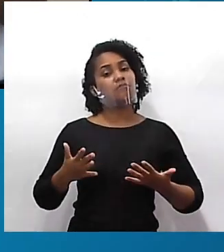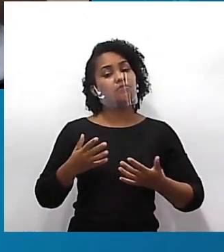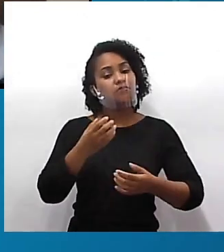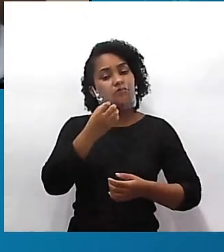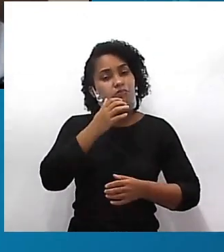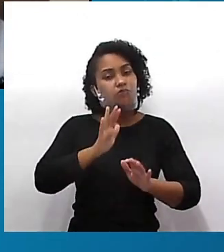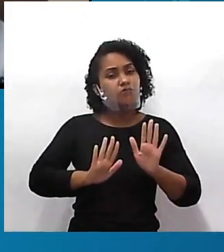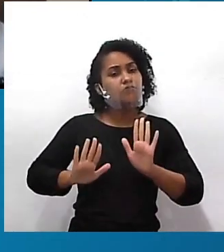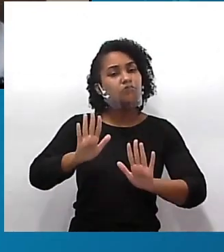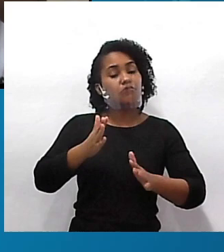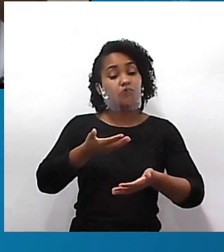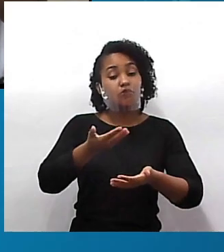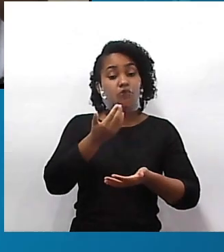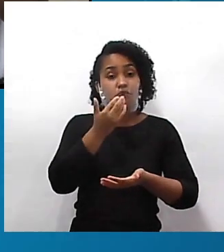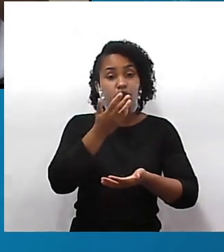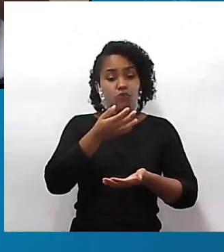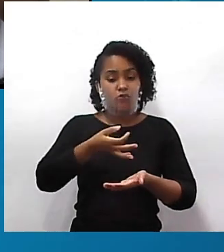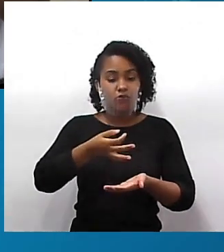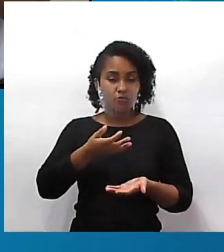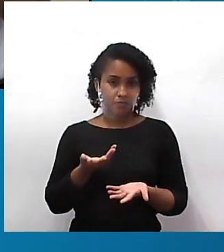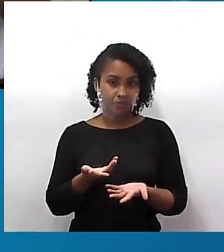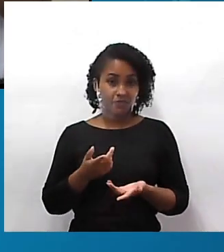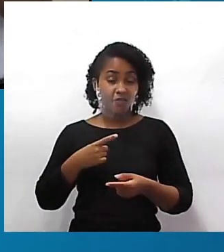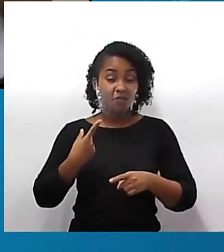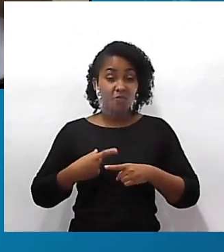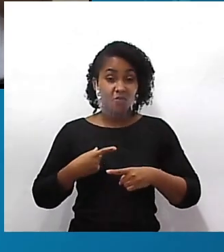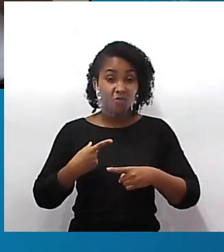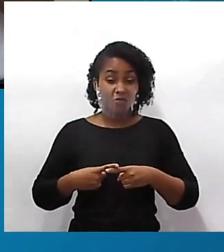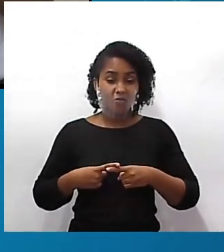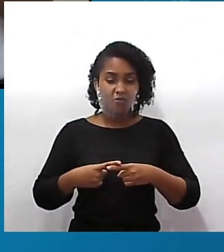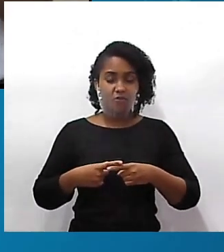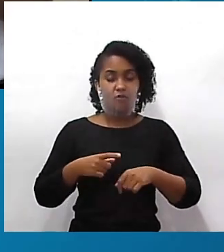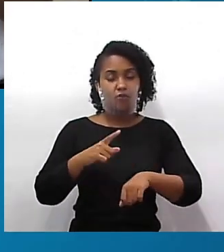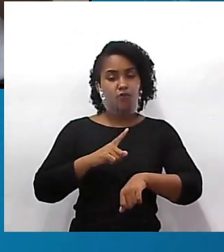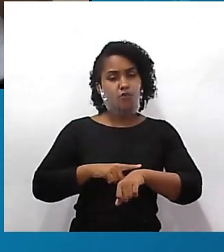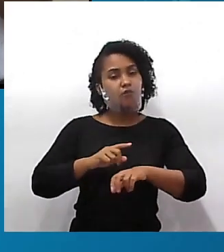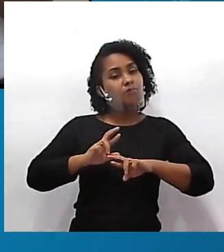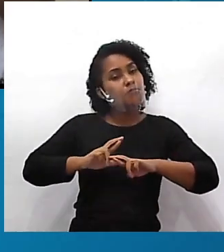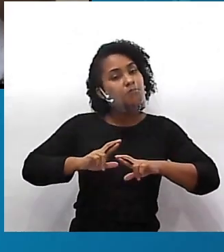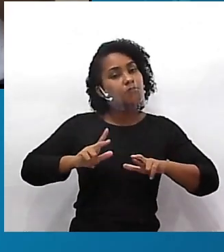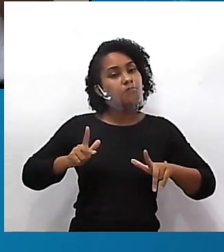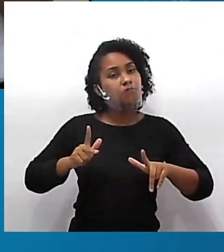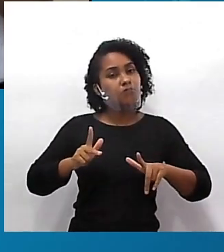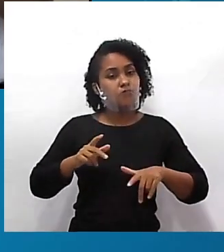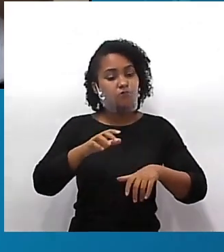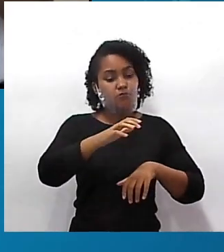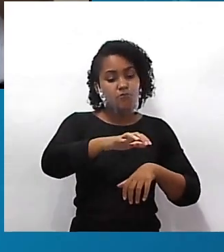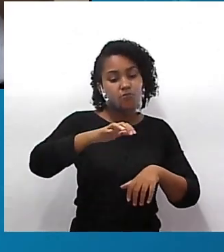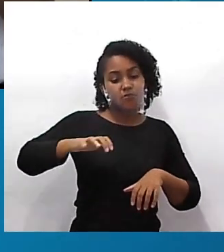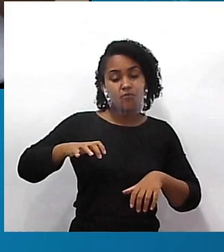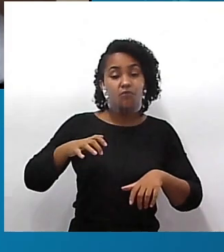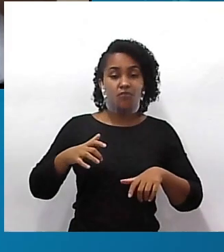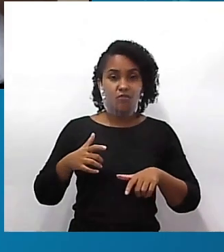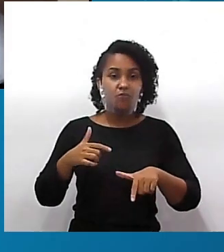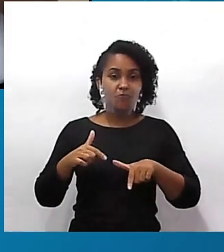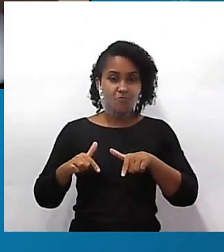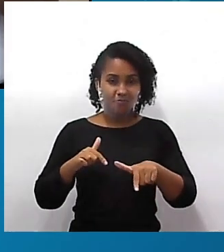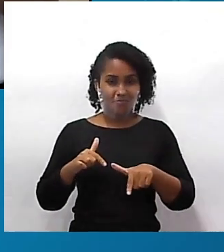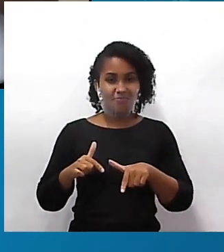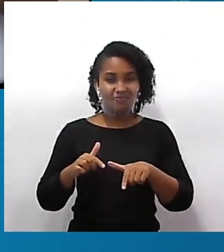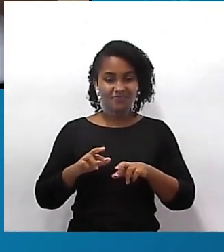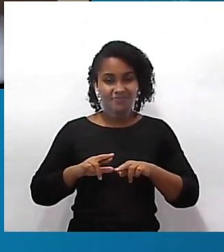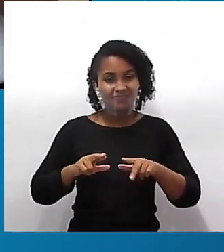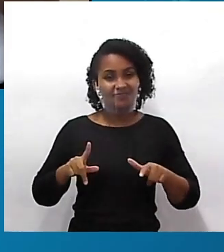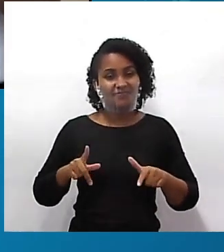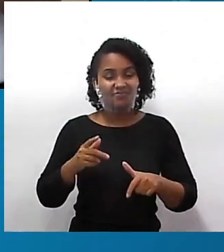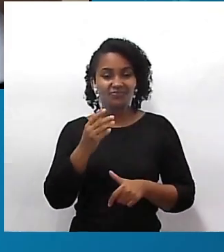do refeitório, né? Que você pode estabelecer horários diferentes para setores diferentes para irem